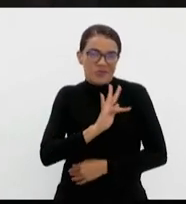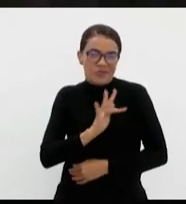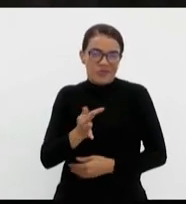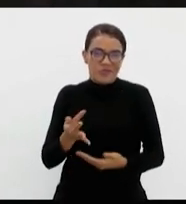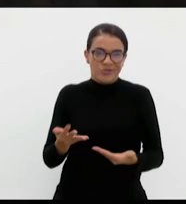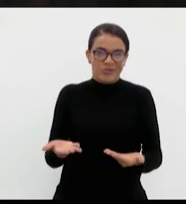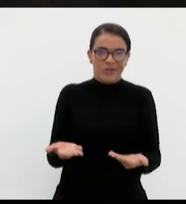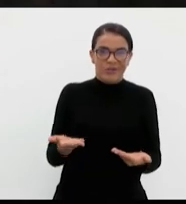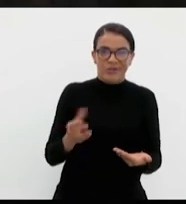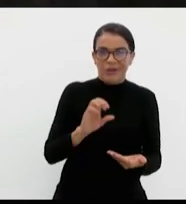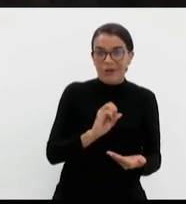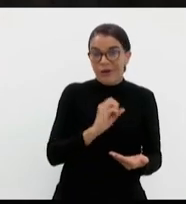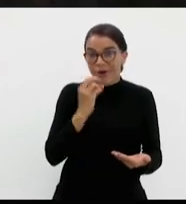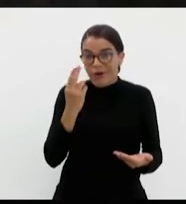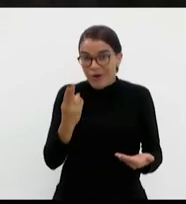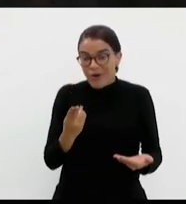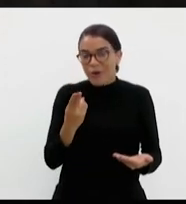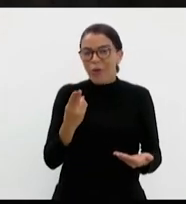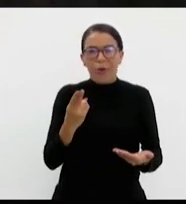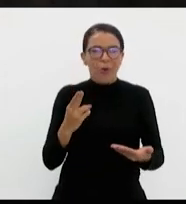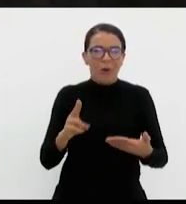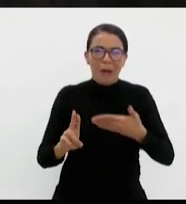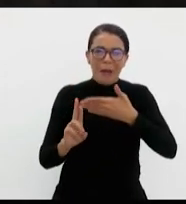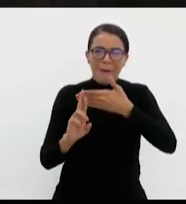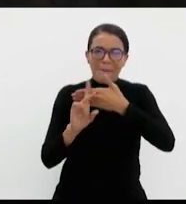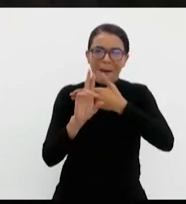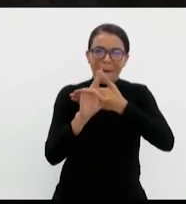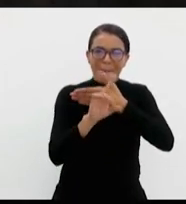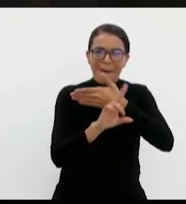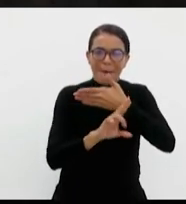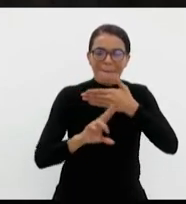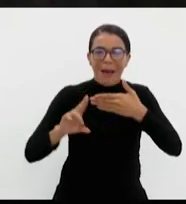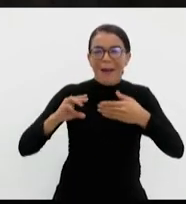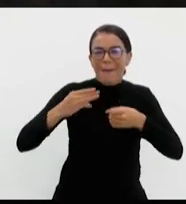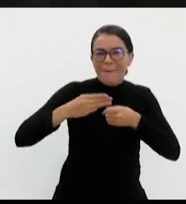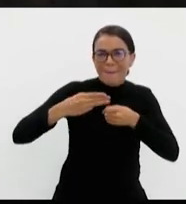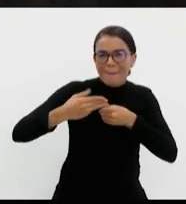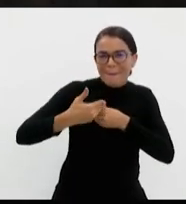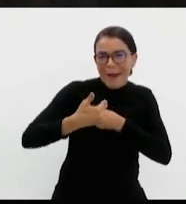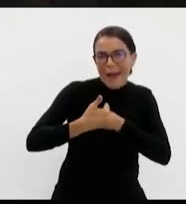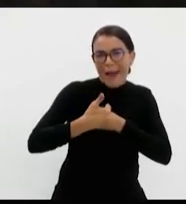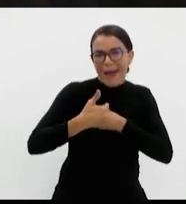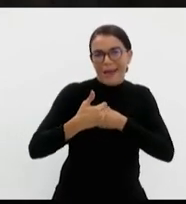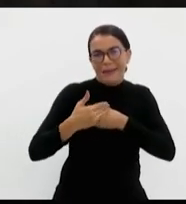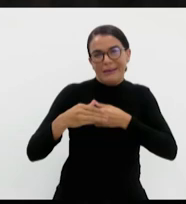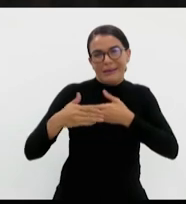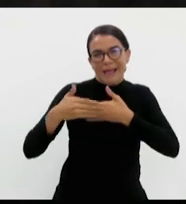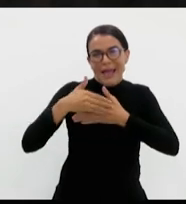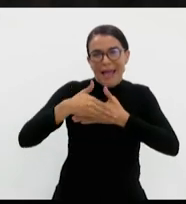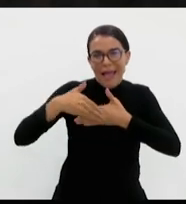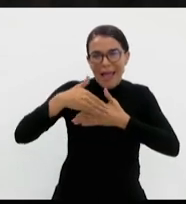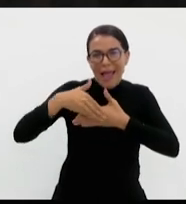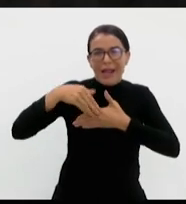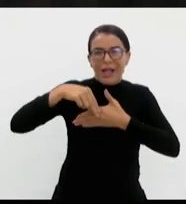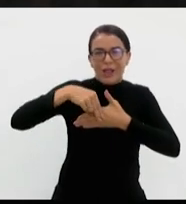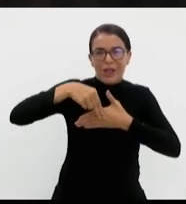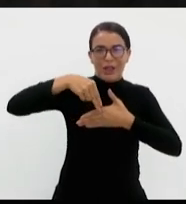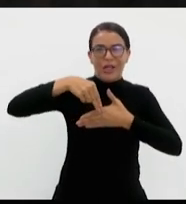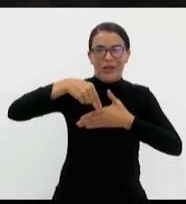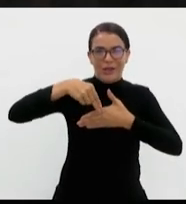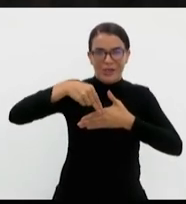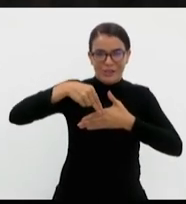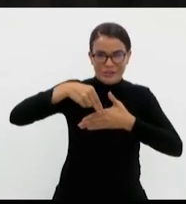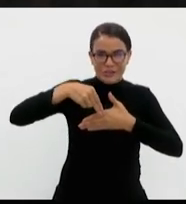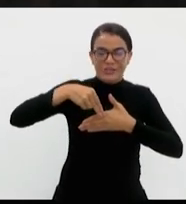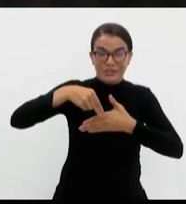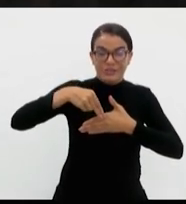Fluminense, quer seja em diversos bairros da zona norte da cidade do Rio de Janeiro,